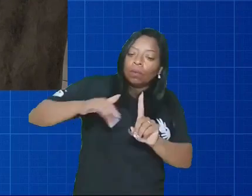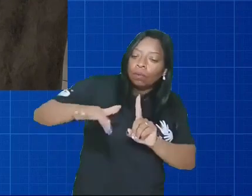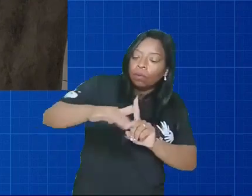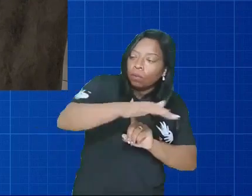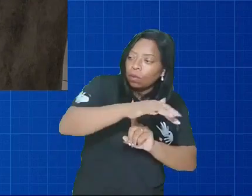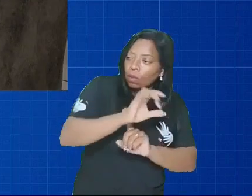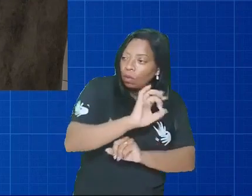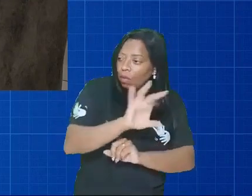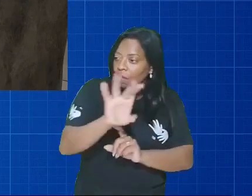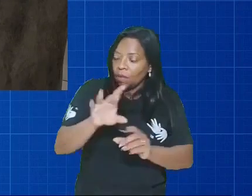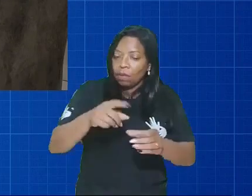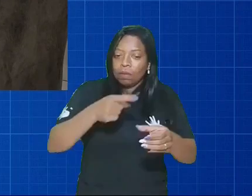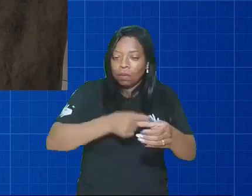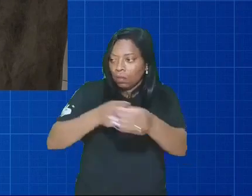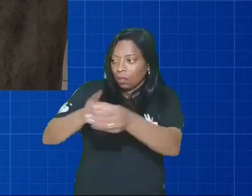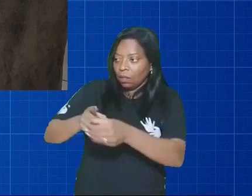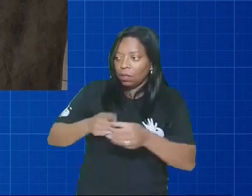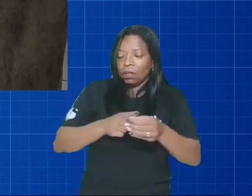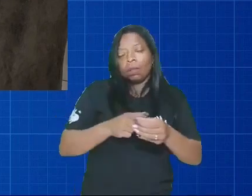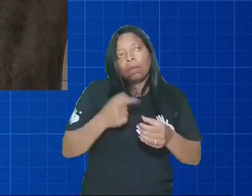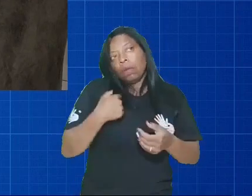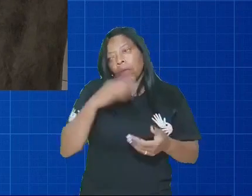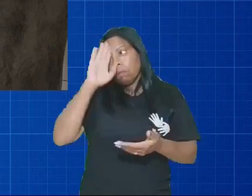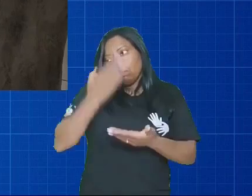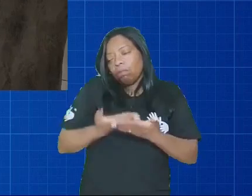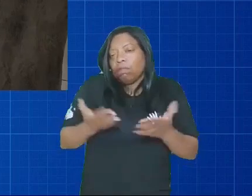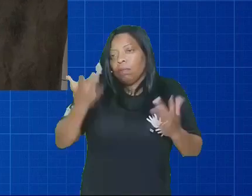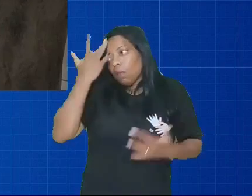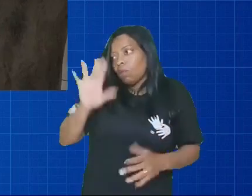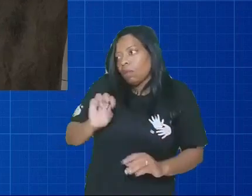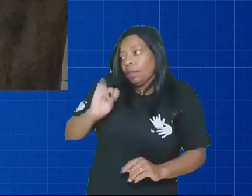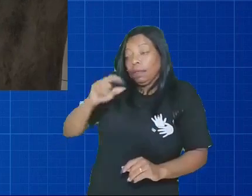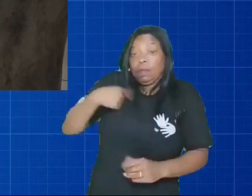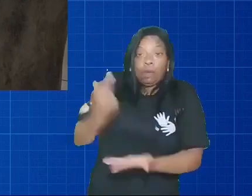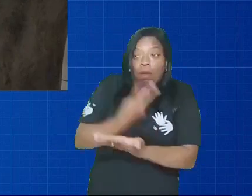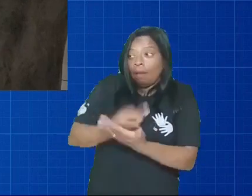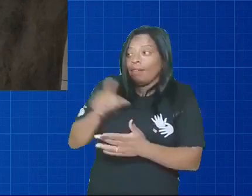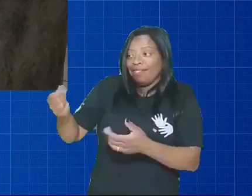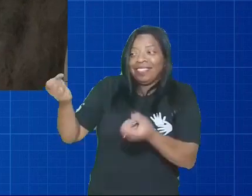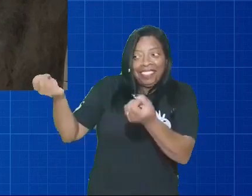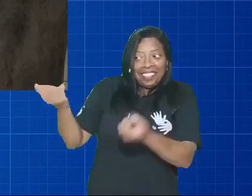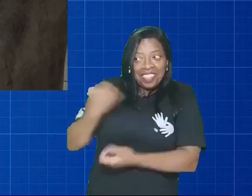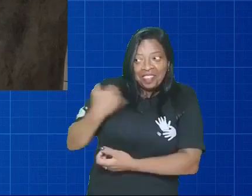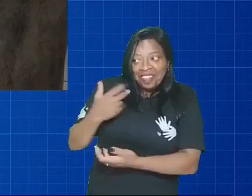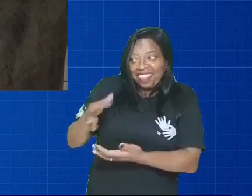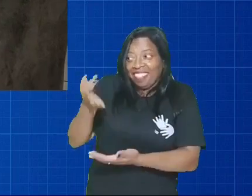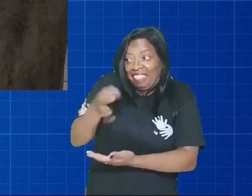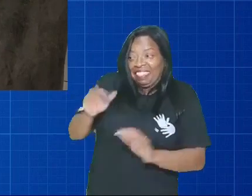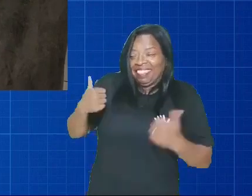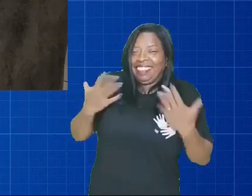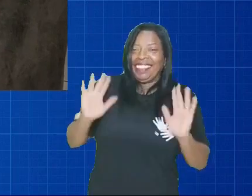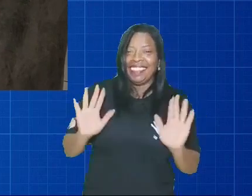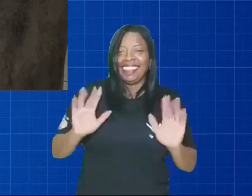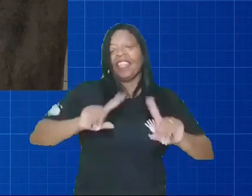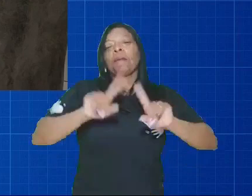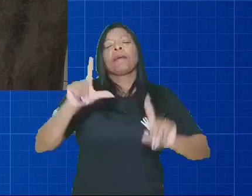sabe, acredita, né? Não sei se eu estiver errado, se me corrija, mas tem municípios que estão mais adiantados, vamos